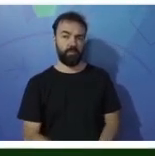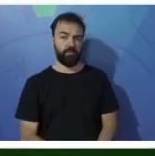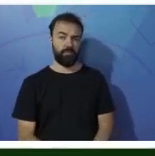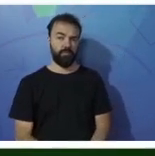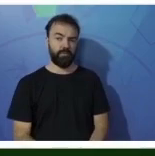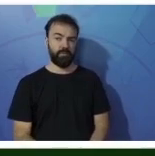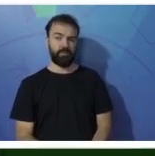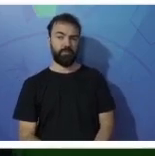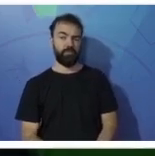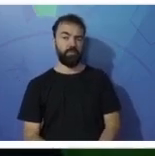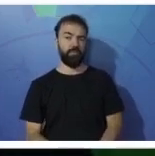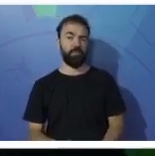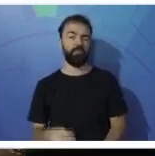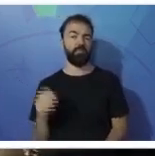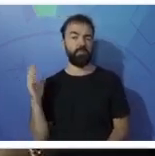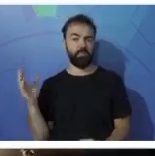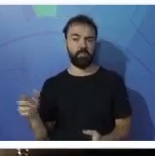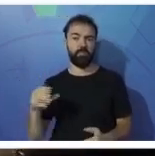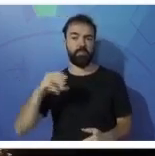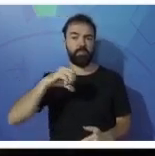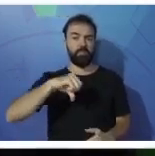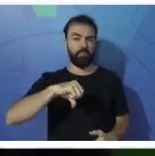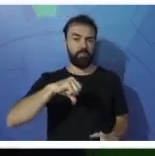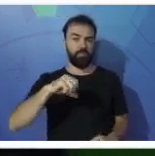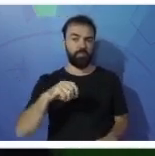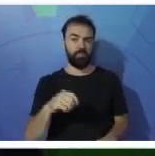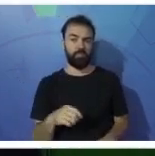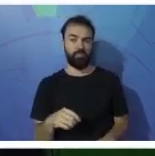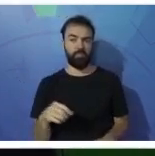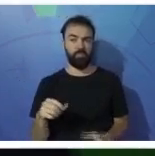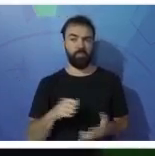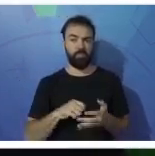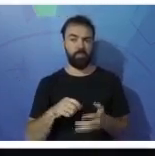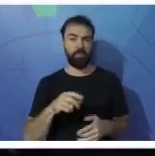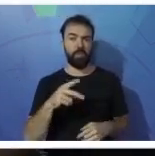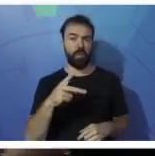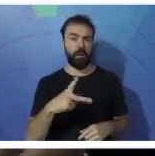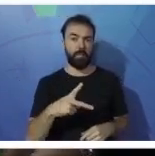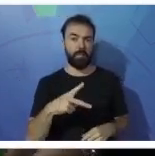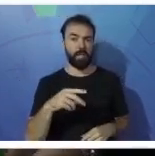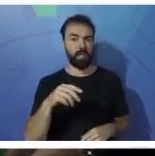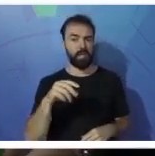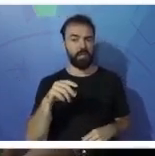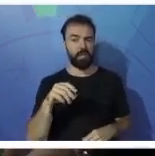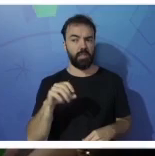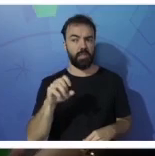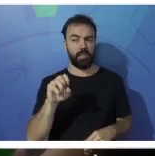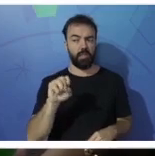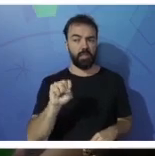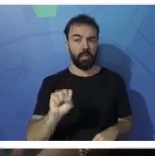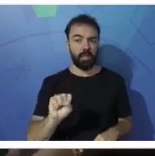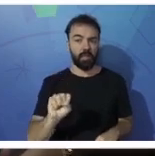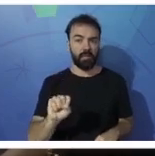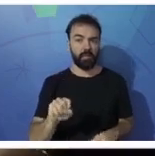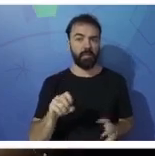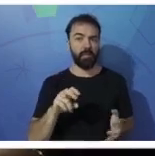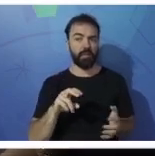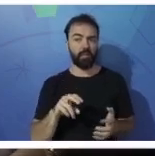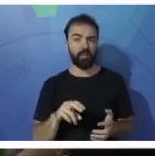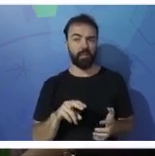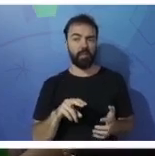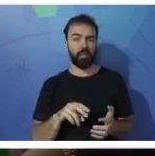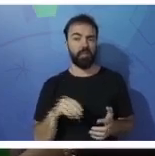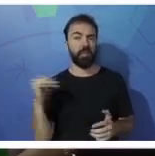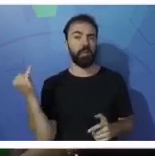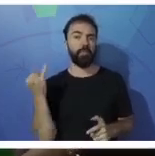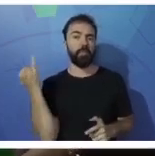9. O PS, ou pós-escrito, né, pelo urso polar, era importante porque o PS,